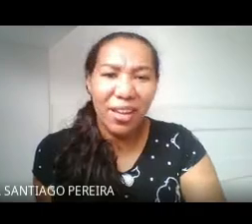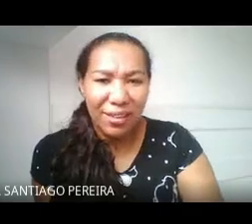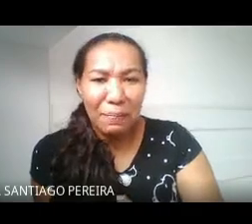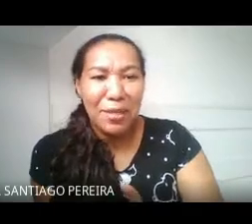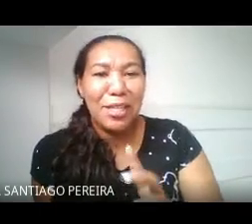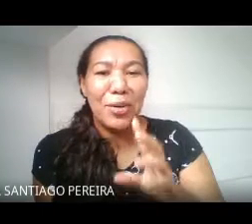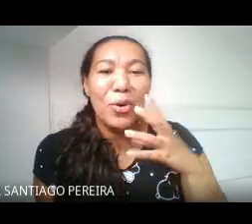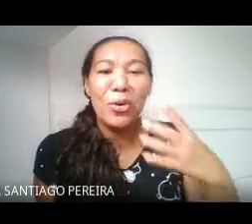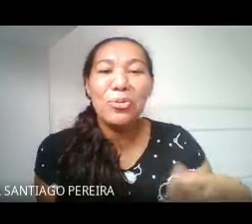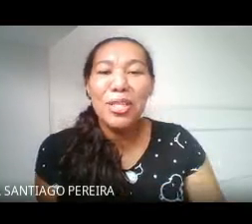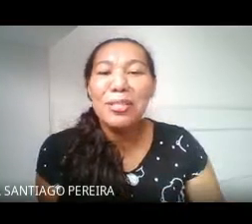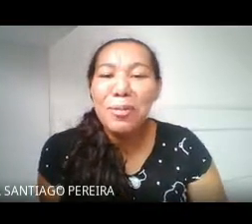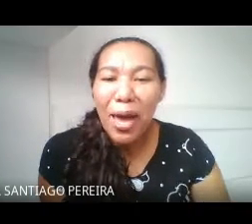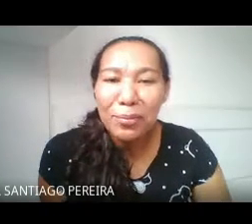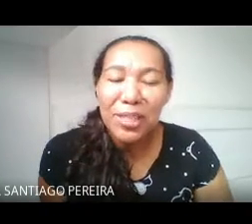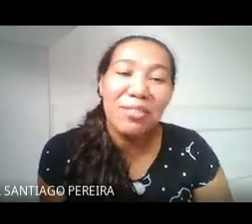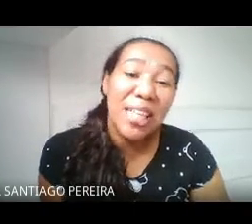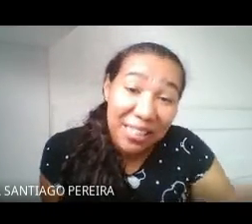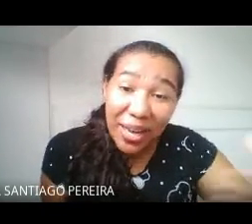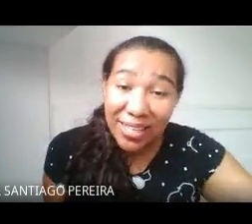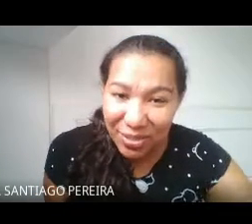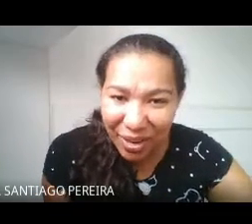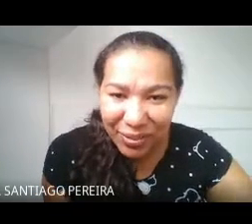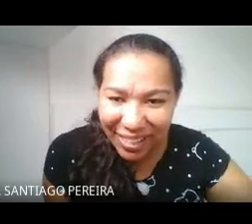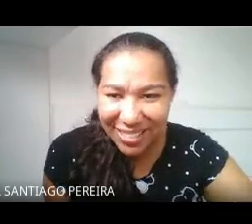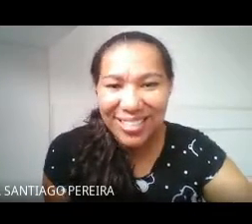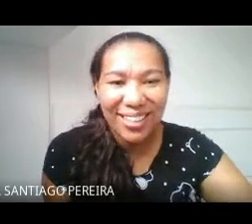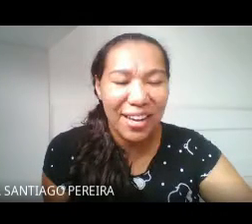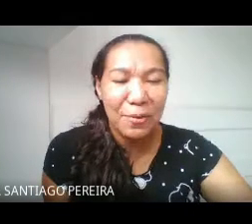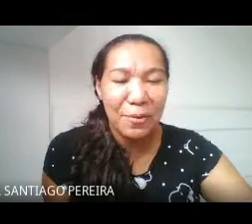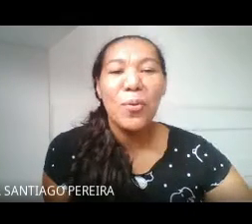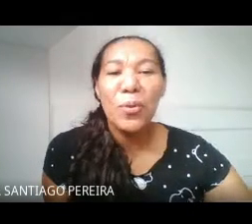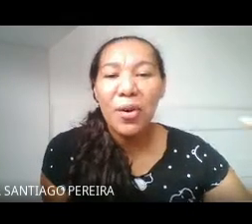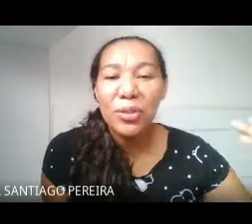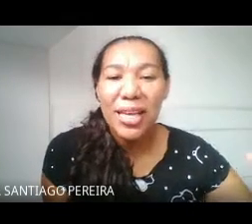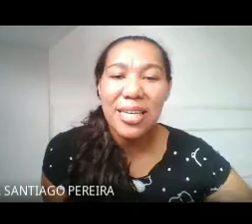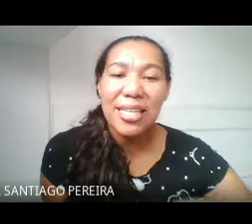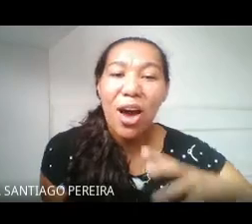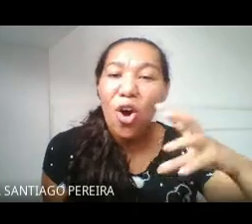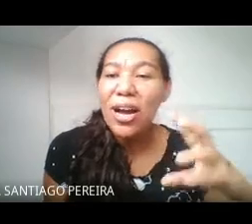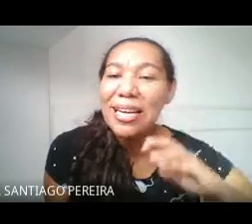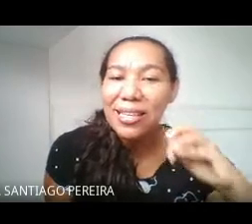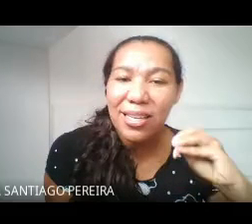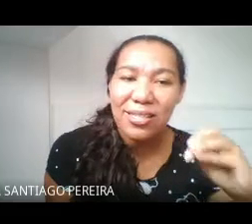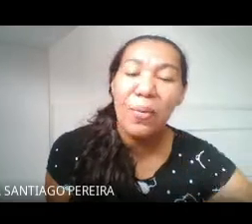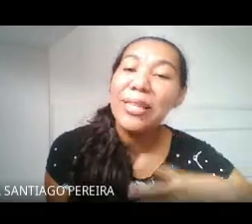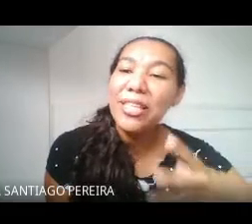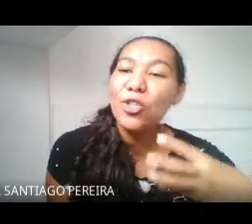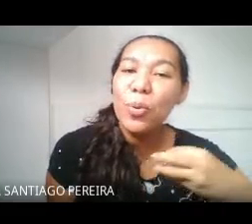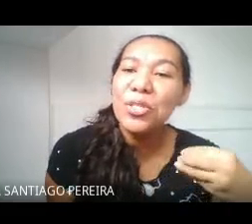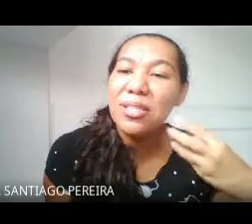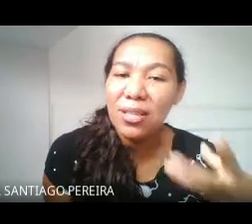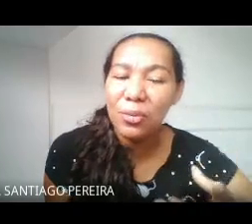para frente? Então, eu ouço muito esse tipo de pergunta. Na verdade, não é isso que acontece, claro. O que acontece é que a organização,